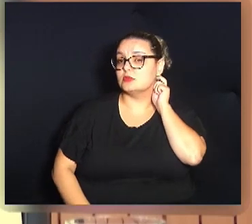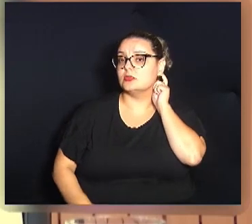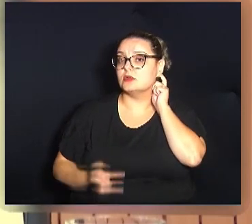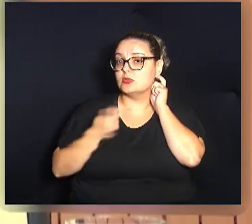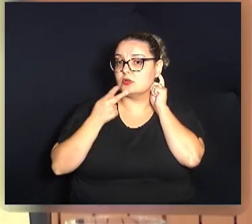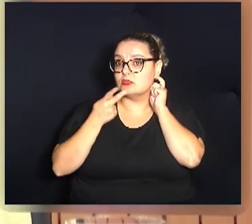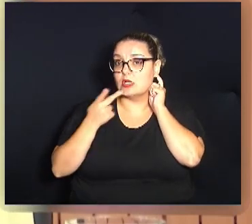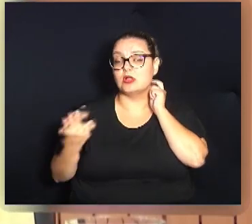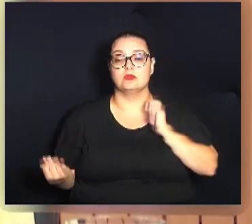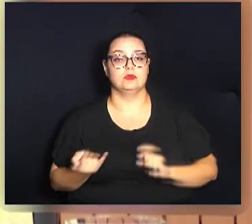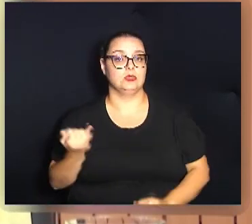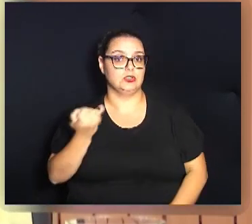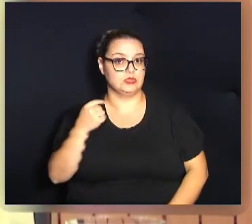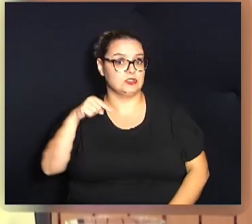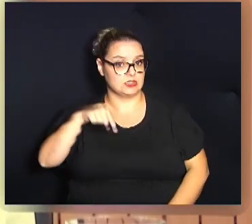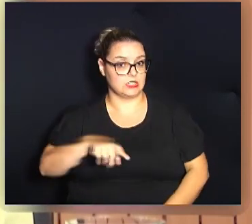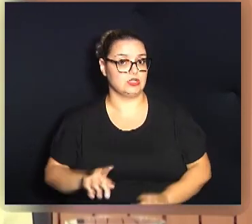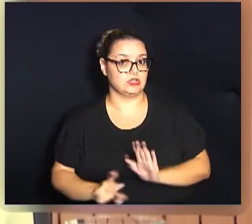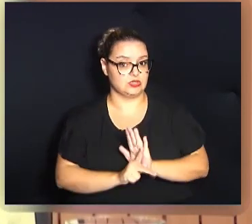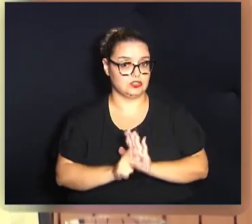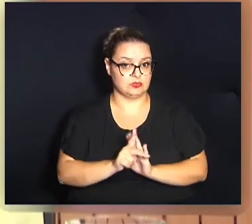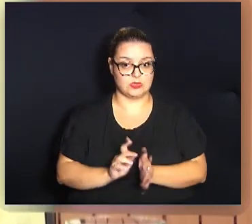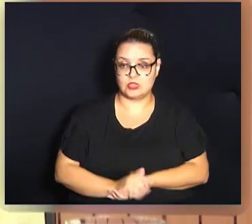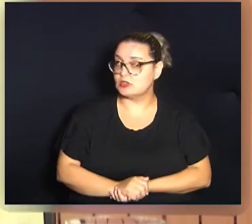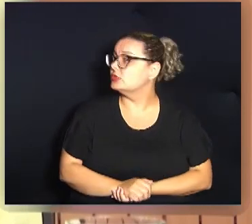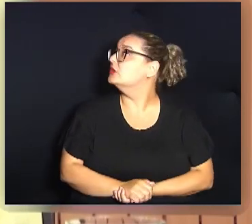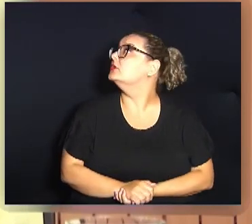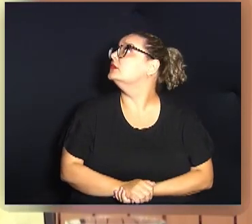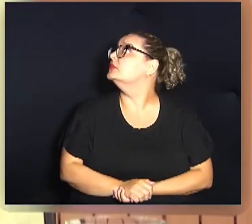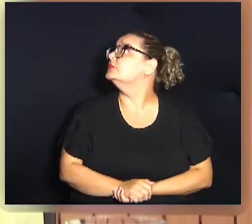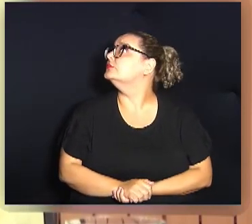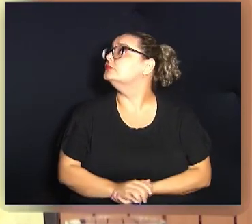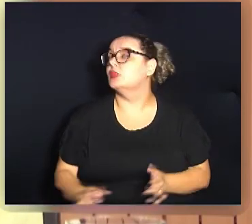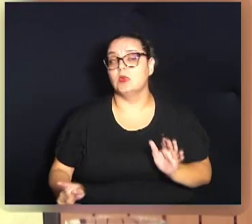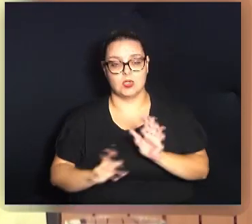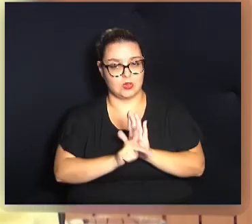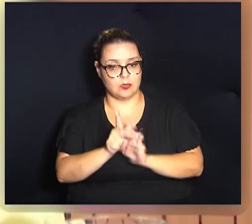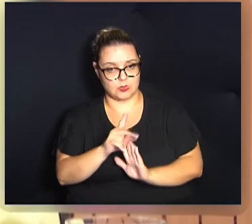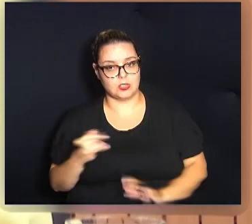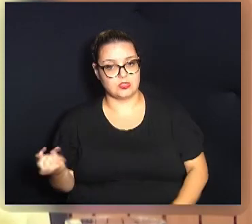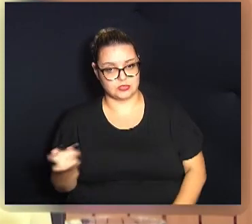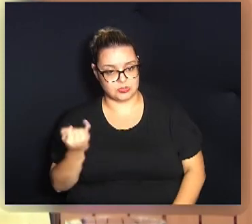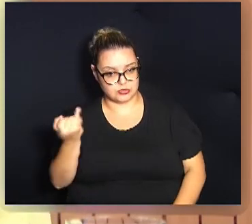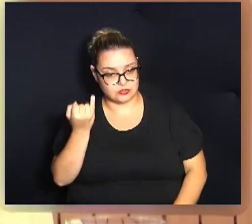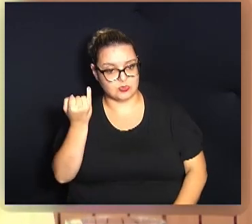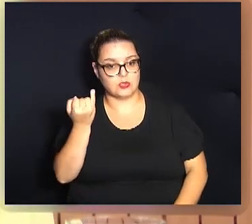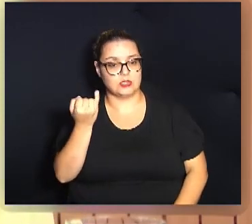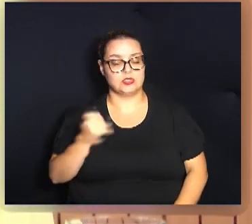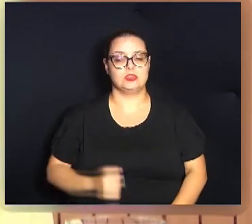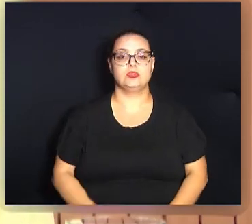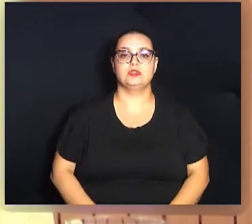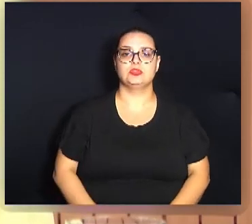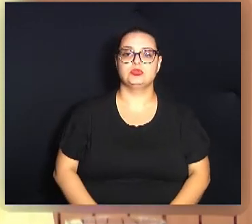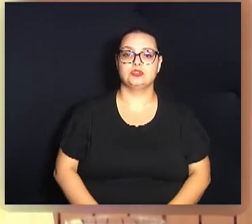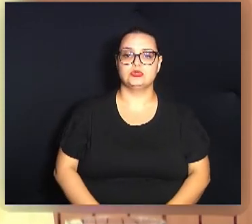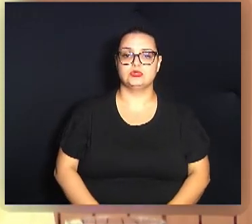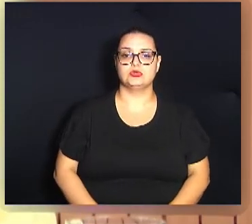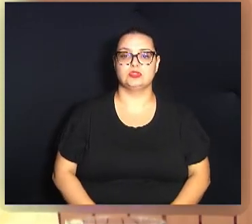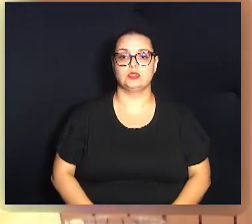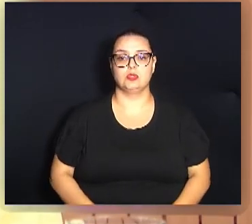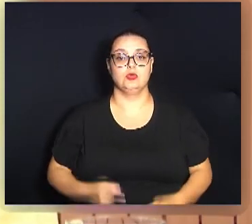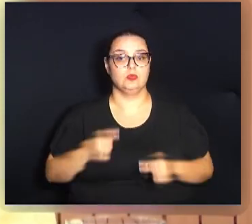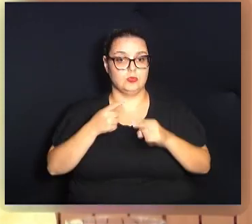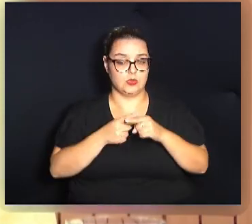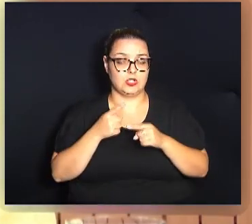a importância deste projeto. Esse é um projeto muito relevante, muito importante, porque